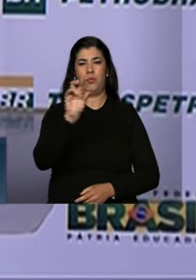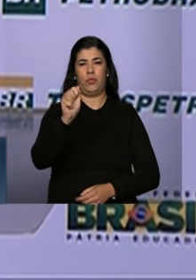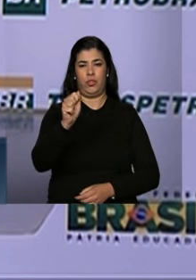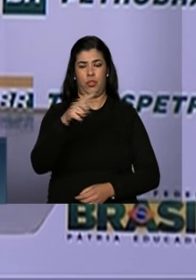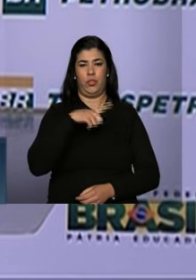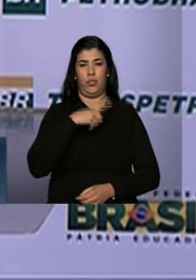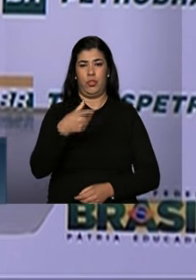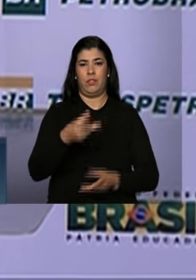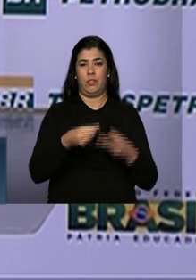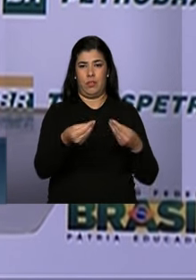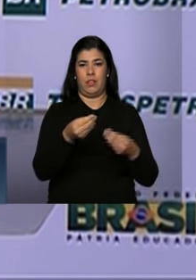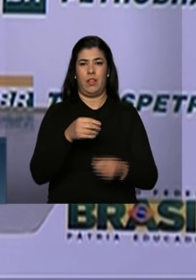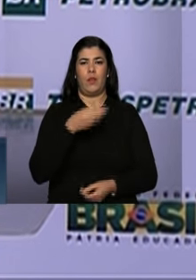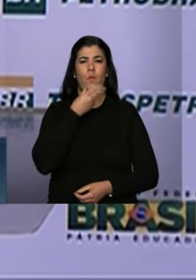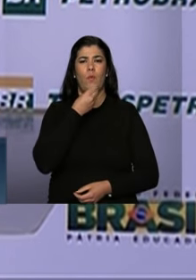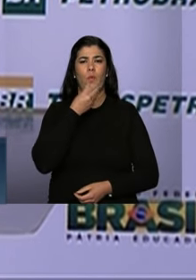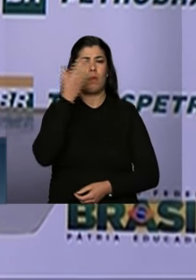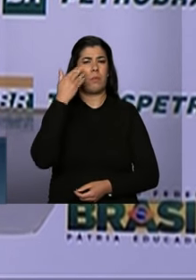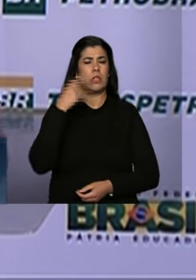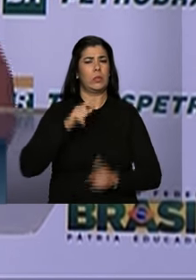Paraguai e lutou